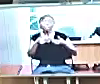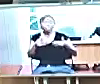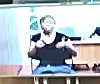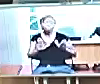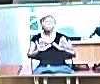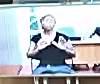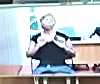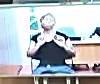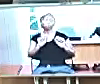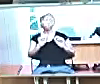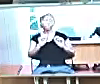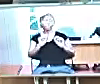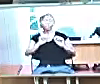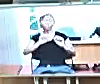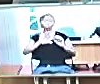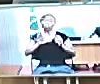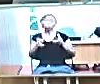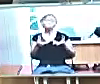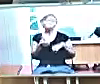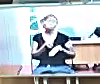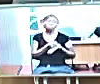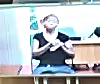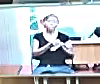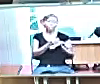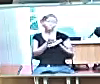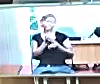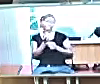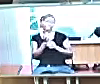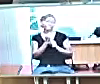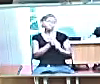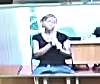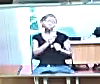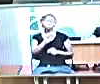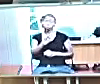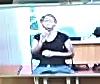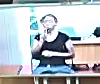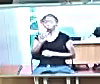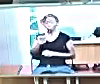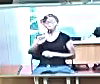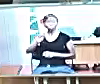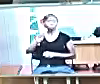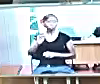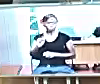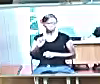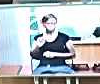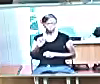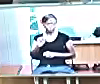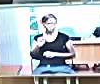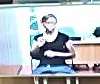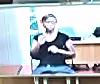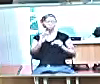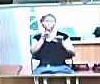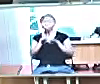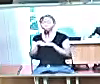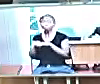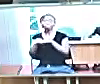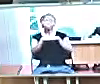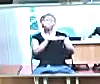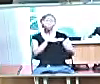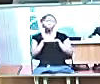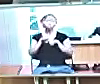sistema único da assistência social suas então a universalização do cof